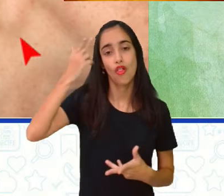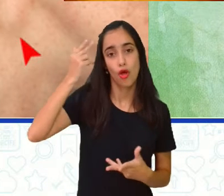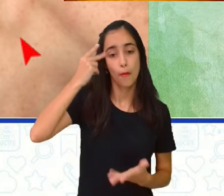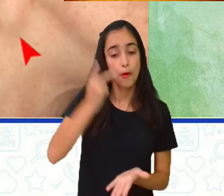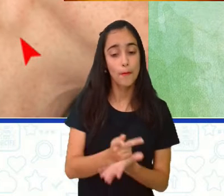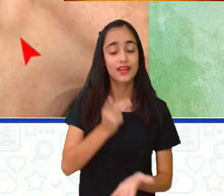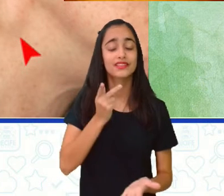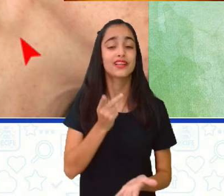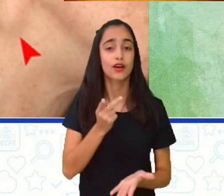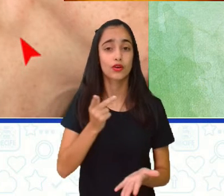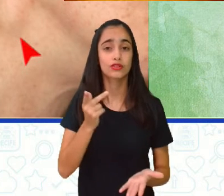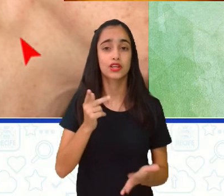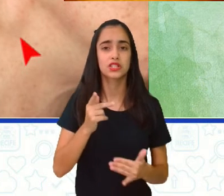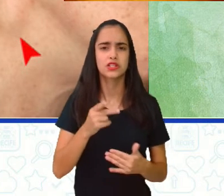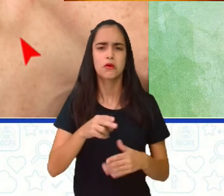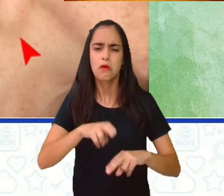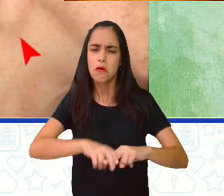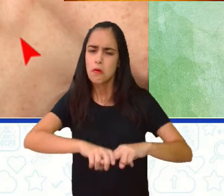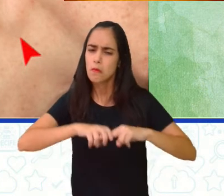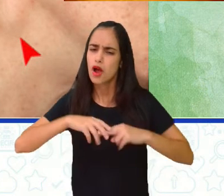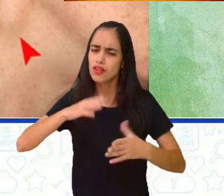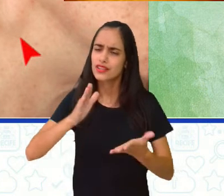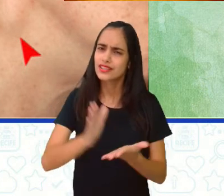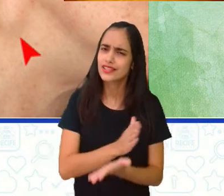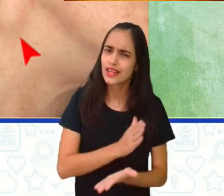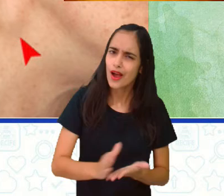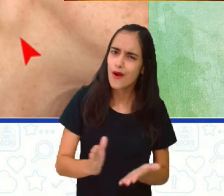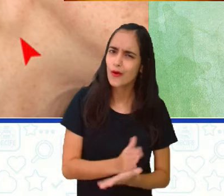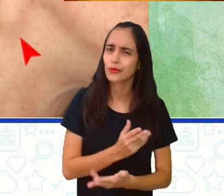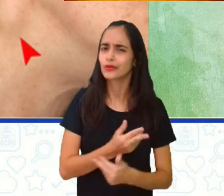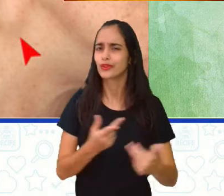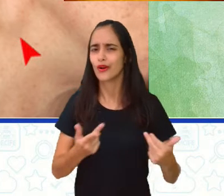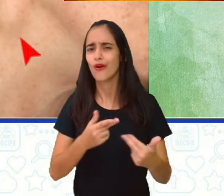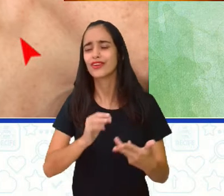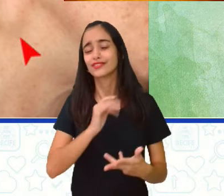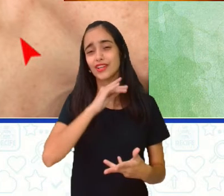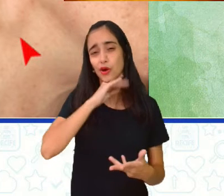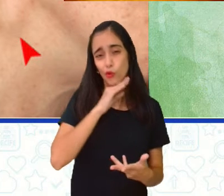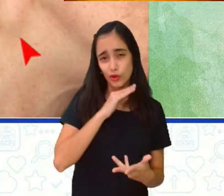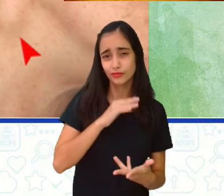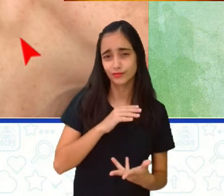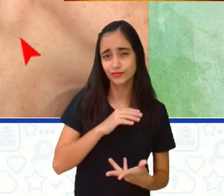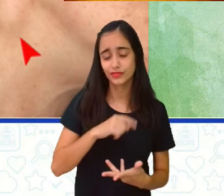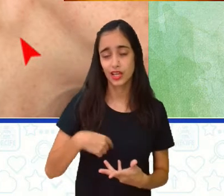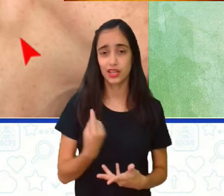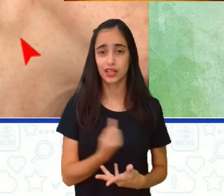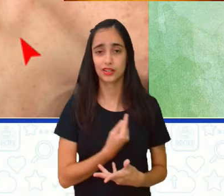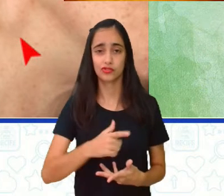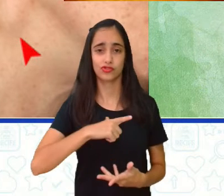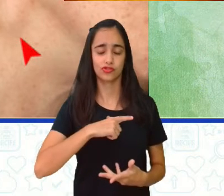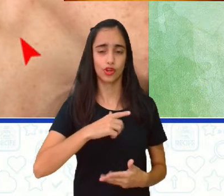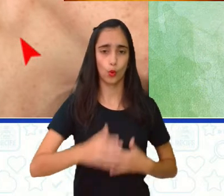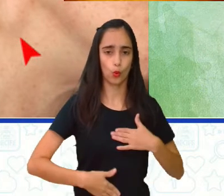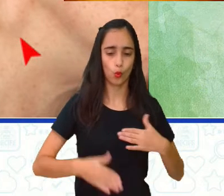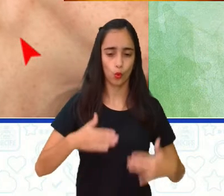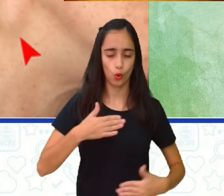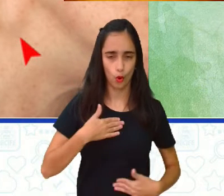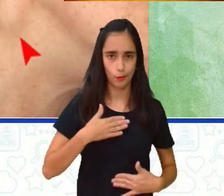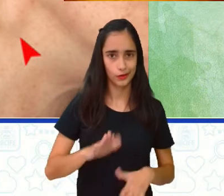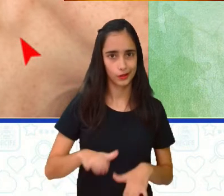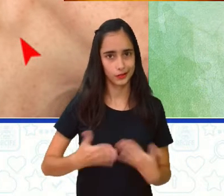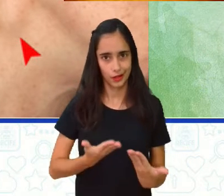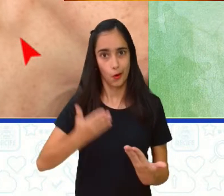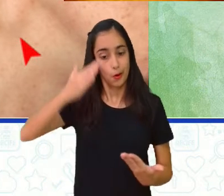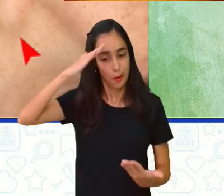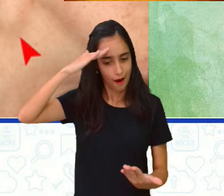acontece por alguma infecção ou inflamação da região em que surge. Então, aí também acredito que é aquilo